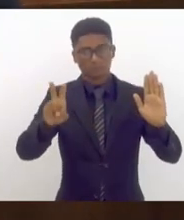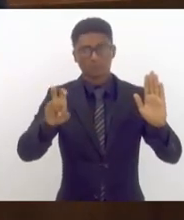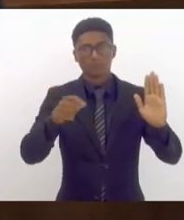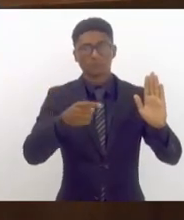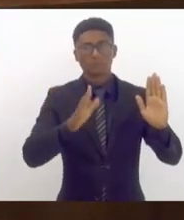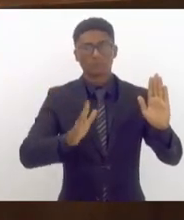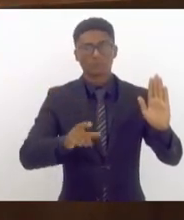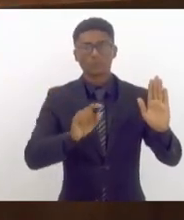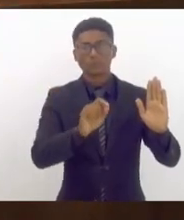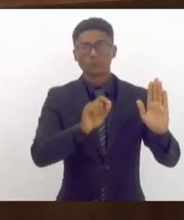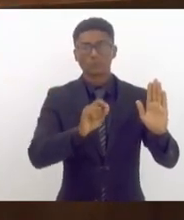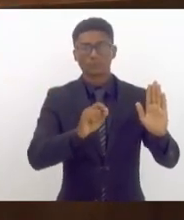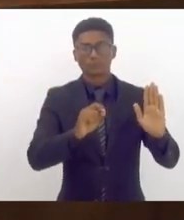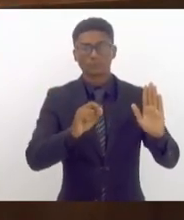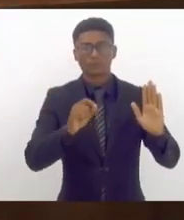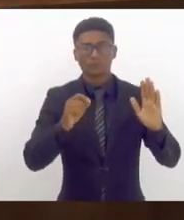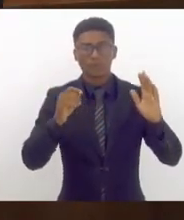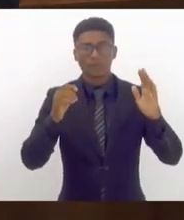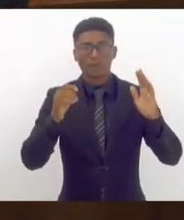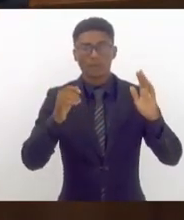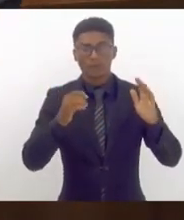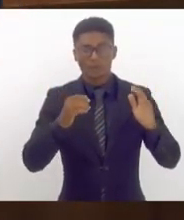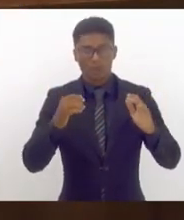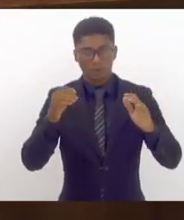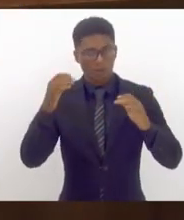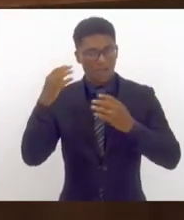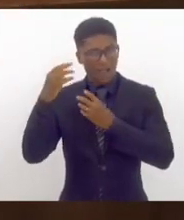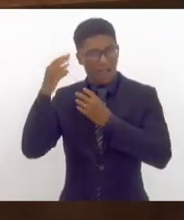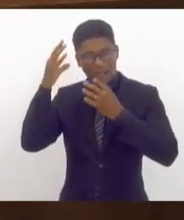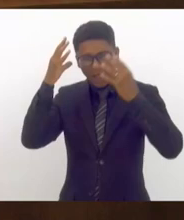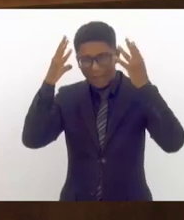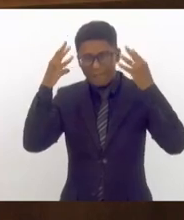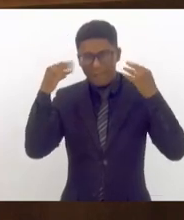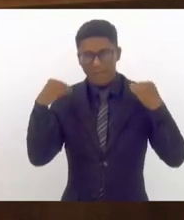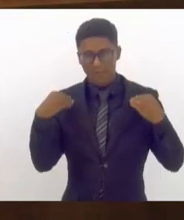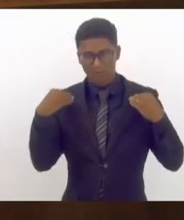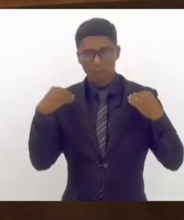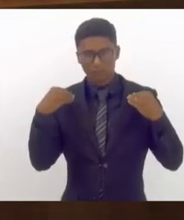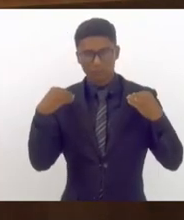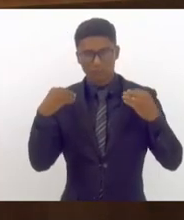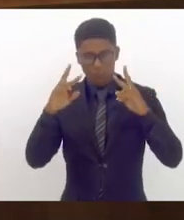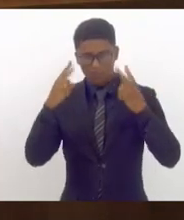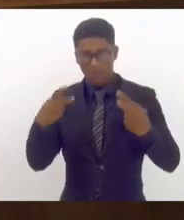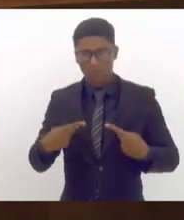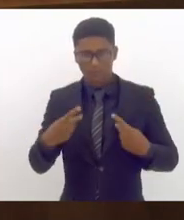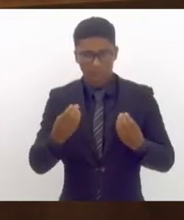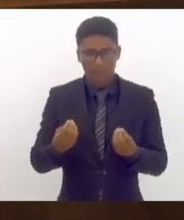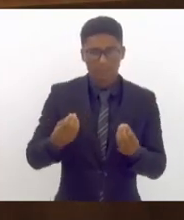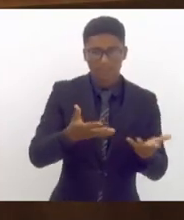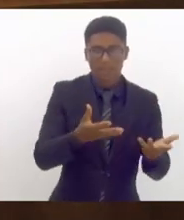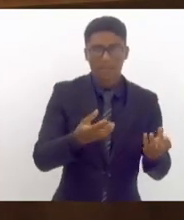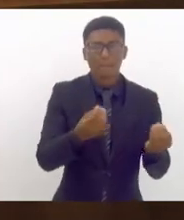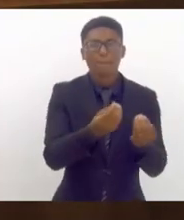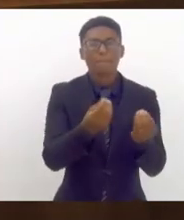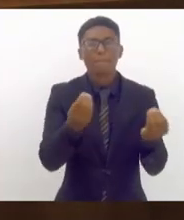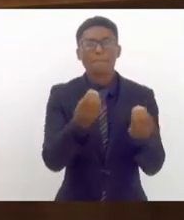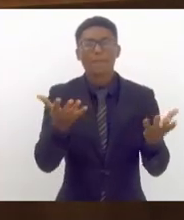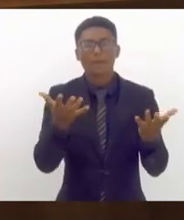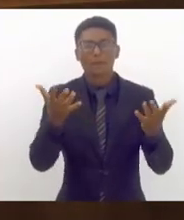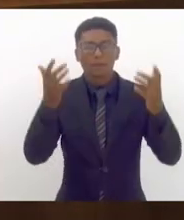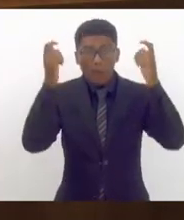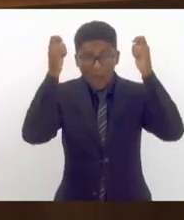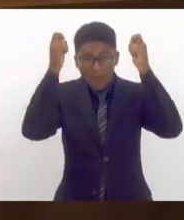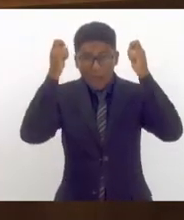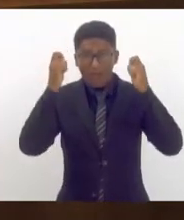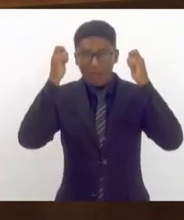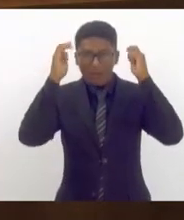a doação dos cabelos humanos para a confecção de perucas. Inclusive, né, essas empresas já